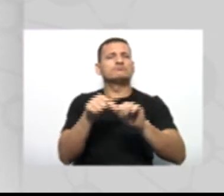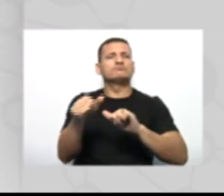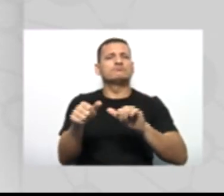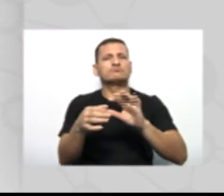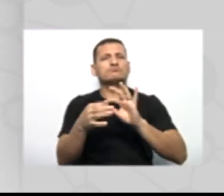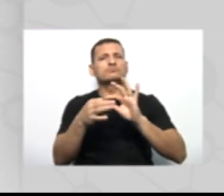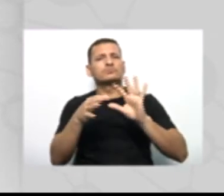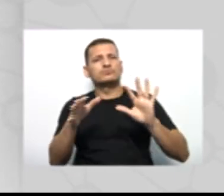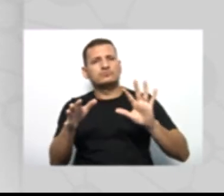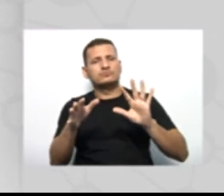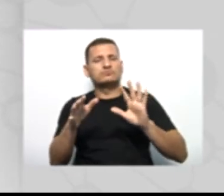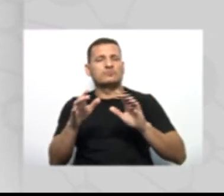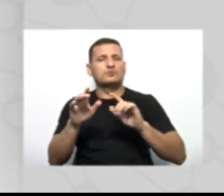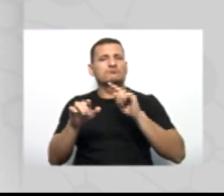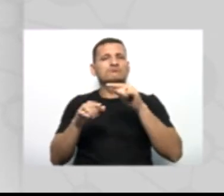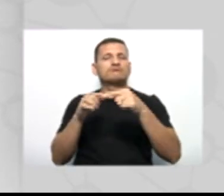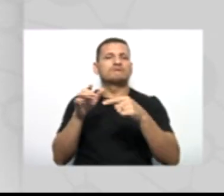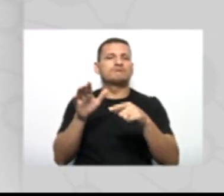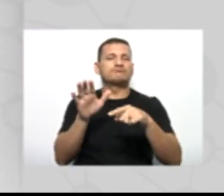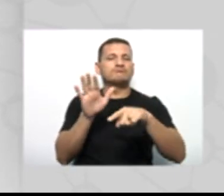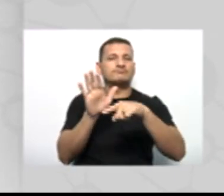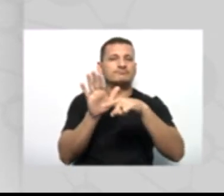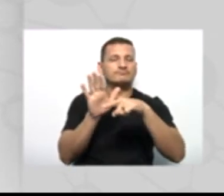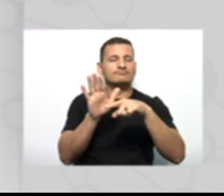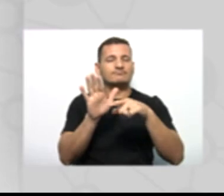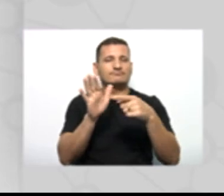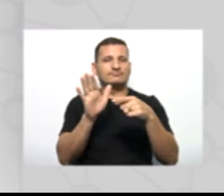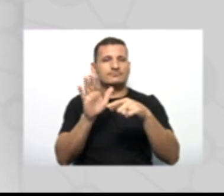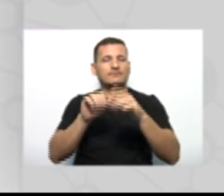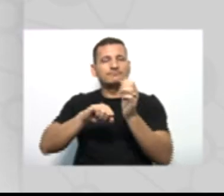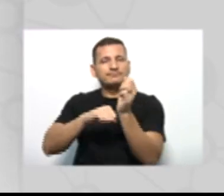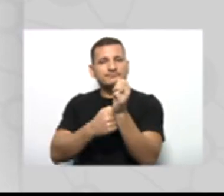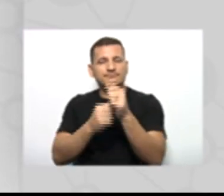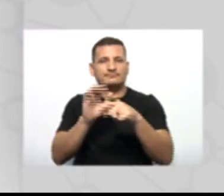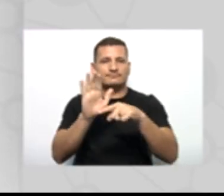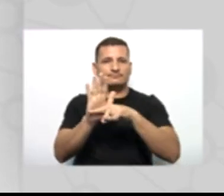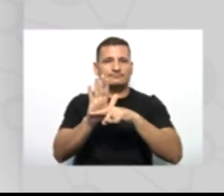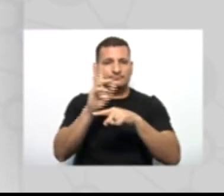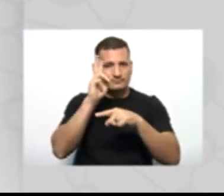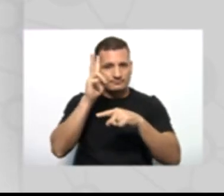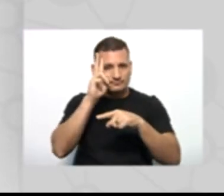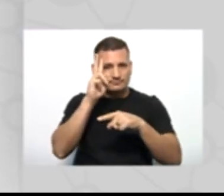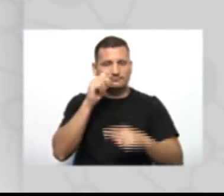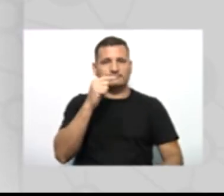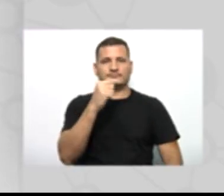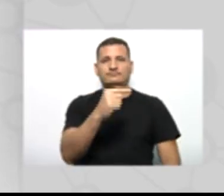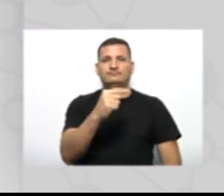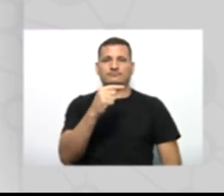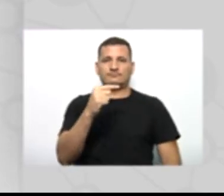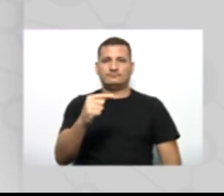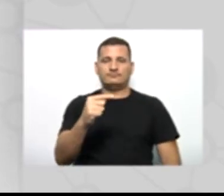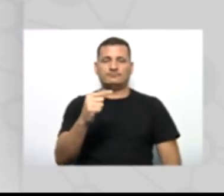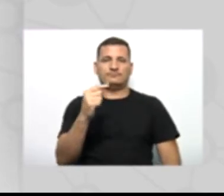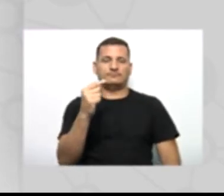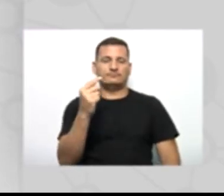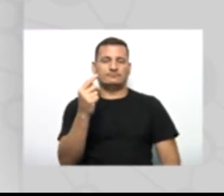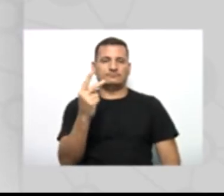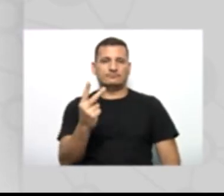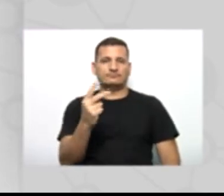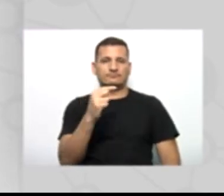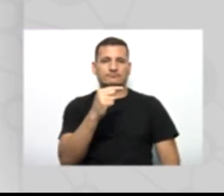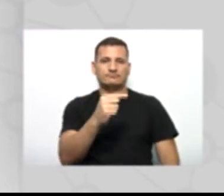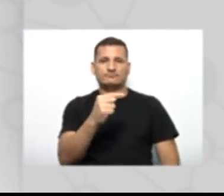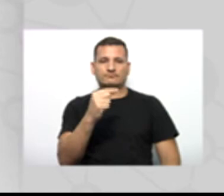um atributo do tipo privado? Lembra como é que faz? Você coloca 2 underlines à esquerda do nome do